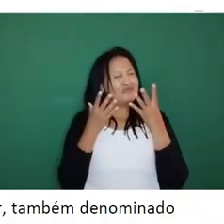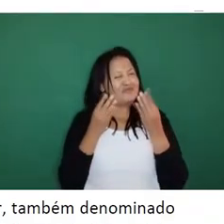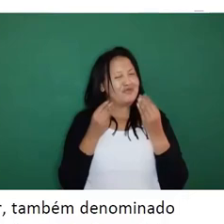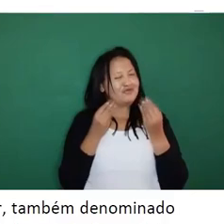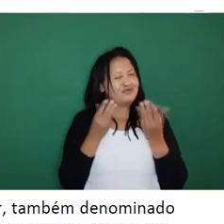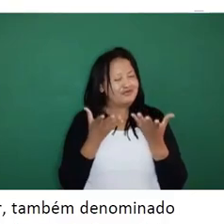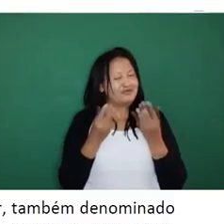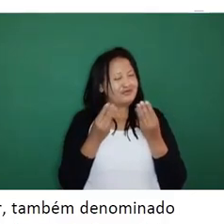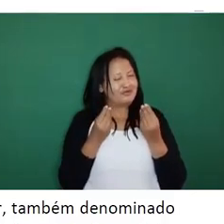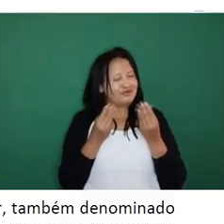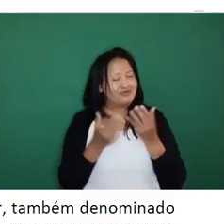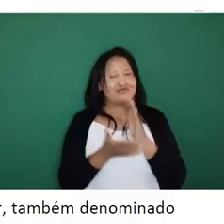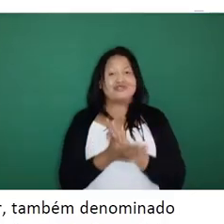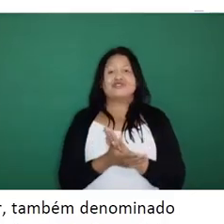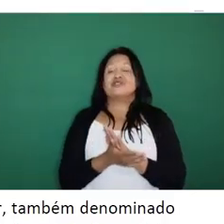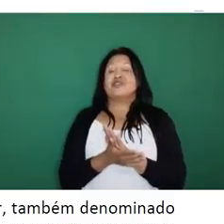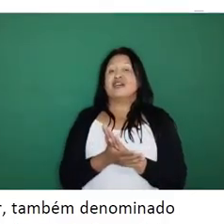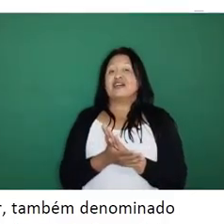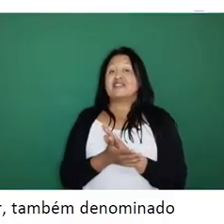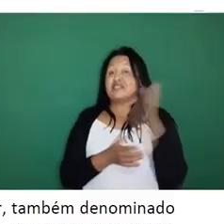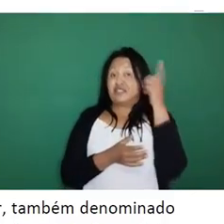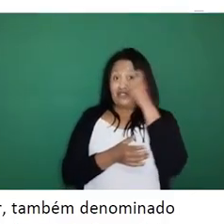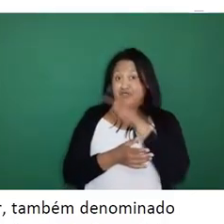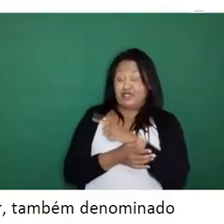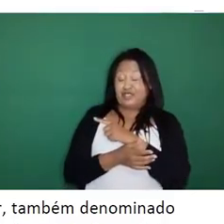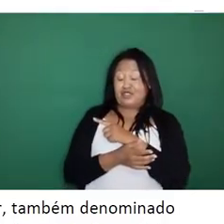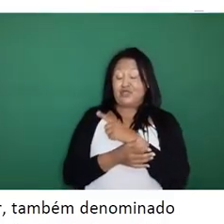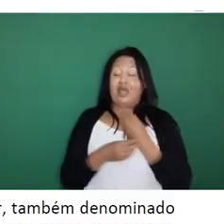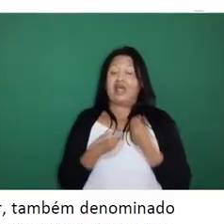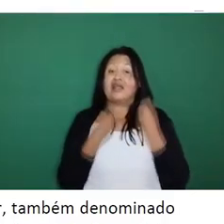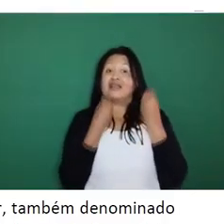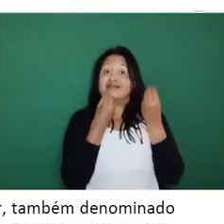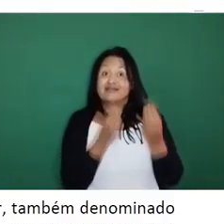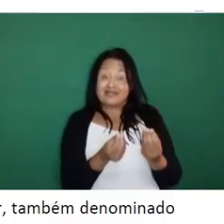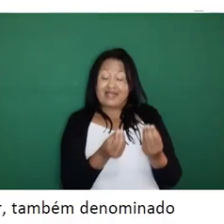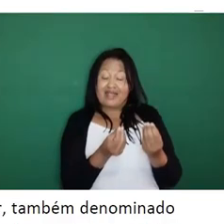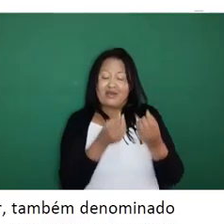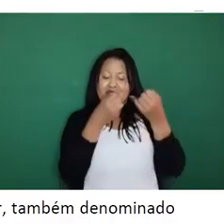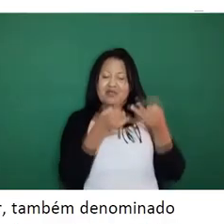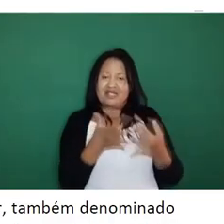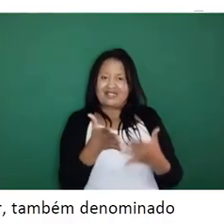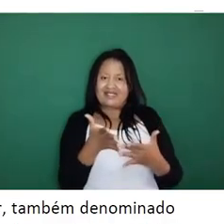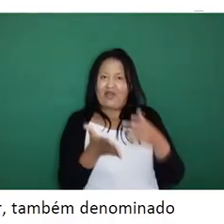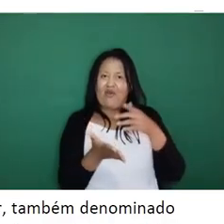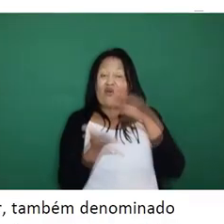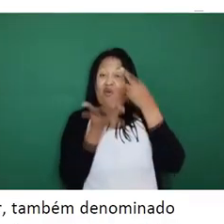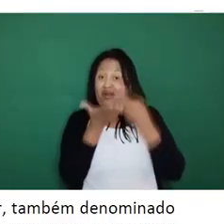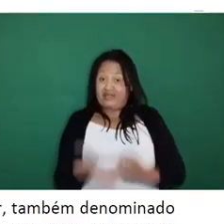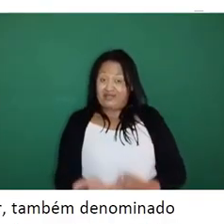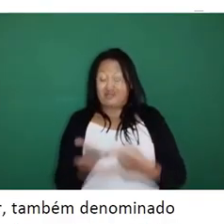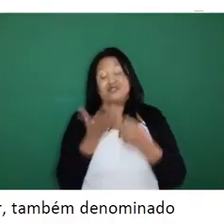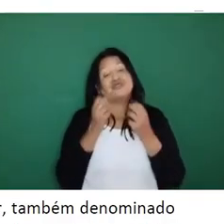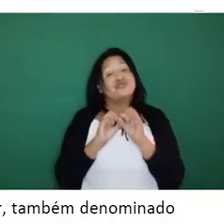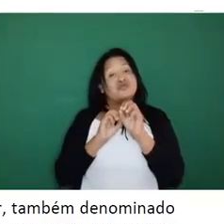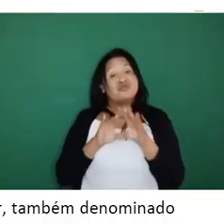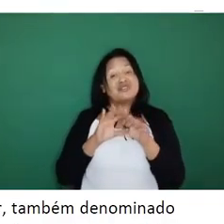incomum que seja dado algum tipo desse dessa correção no ensino médio mas ainda quando a gente fala de efeito doppler